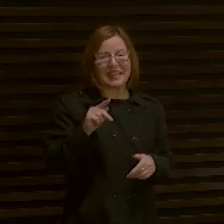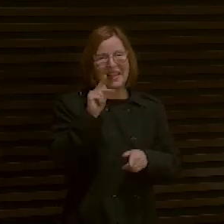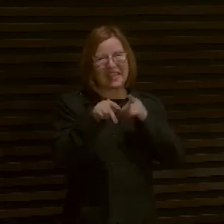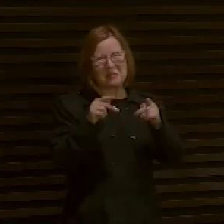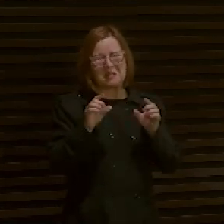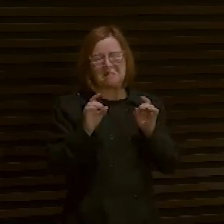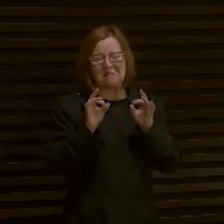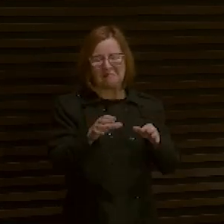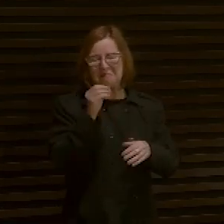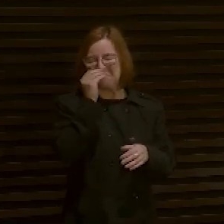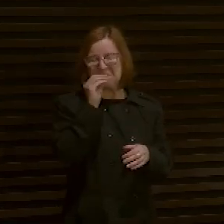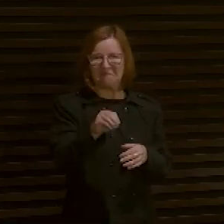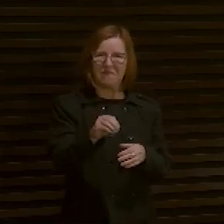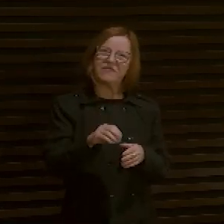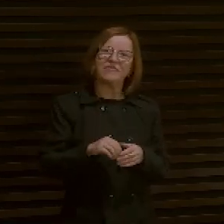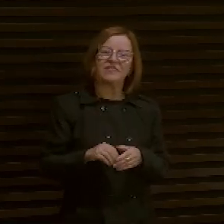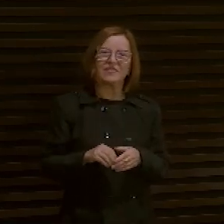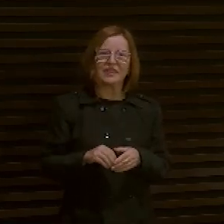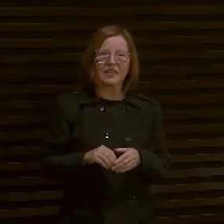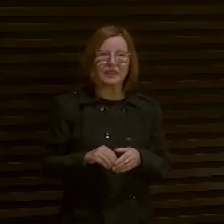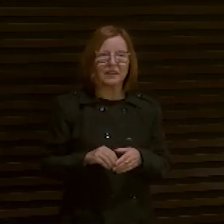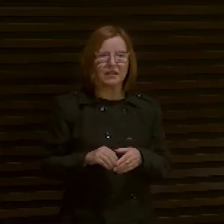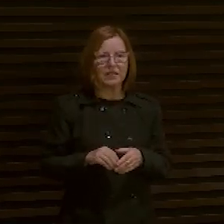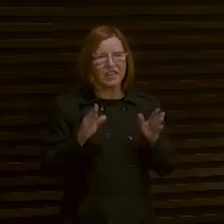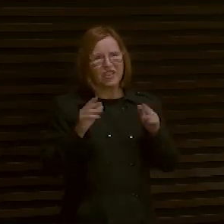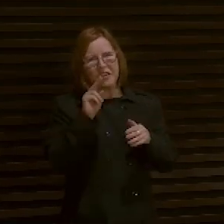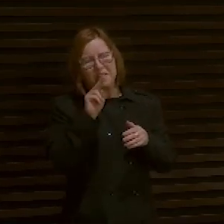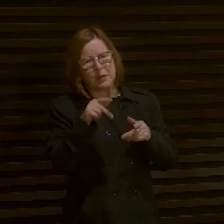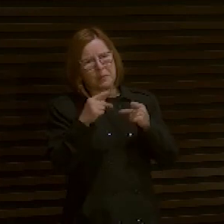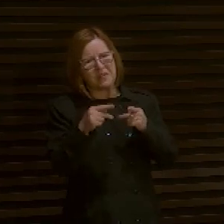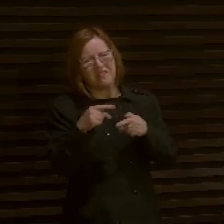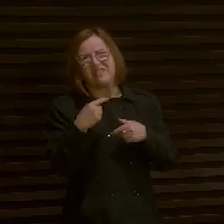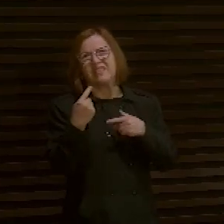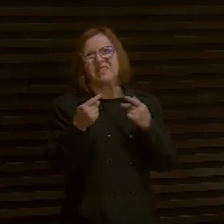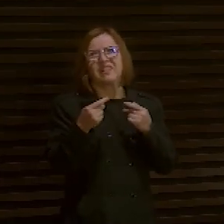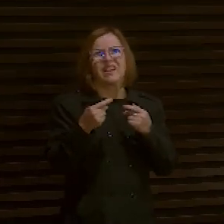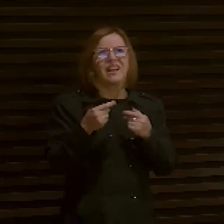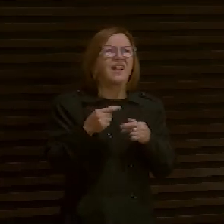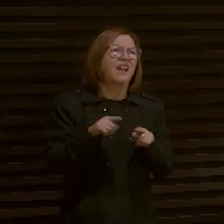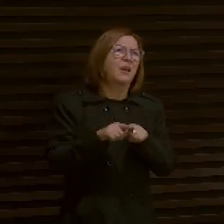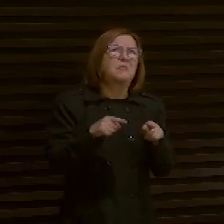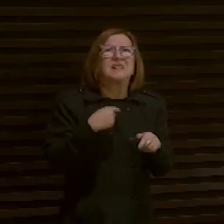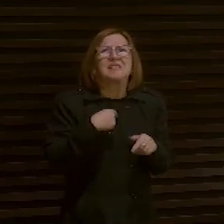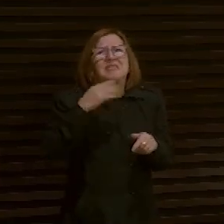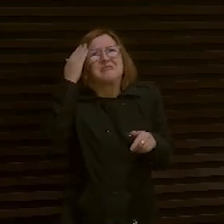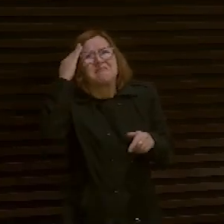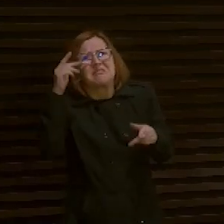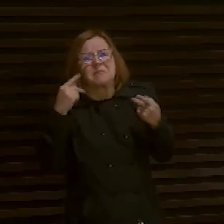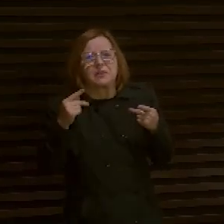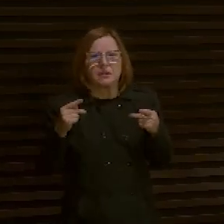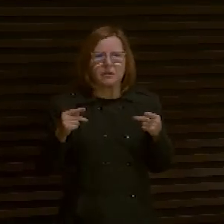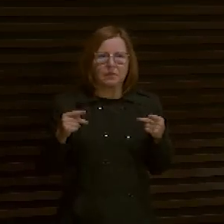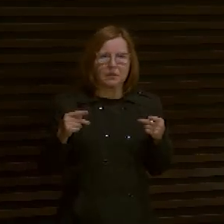desprezados. Eu já vi pessoas falando para mim, Pedro, mas eu não sei pregar, Meu irmão, criei, por